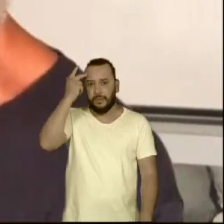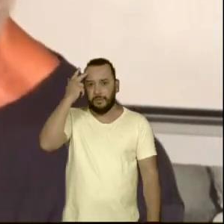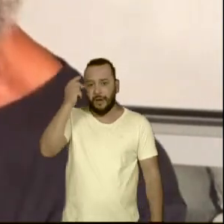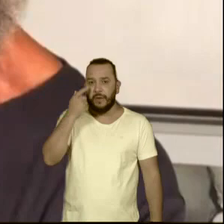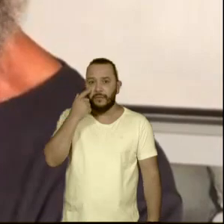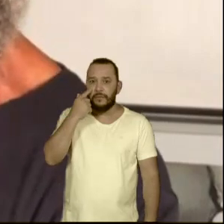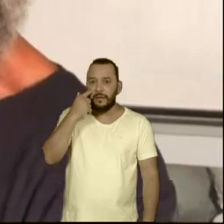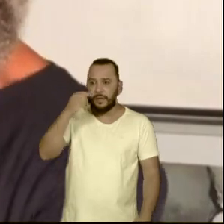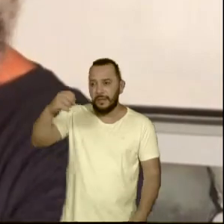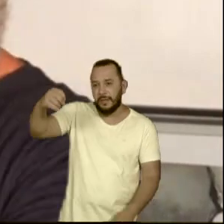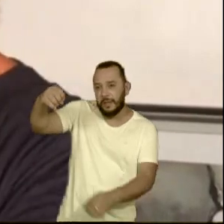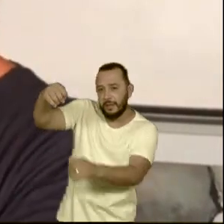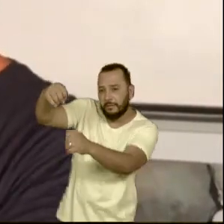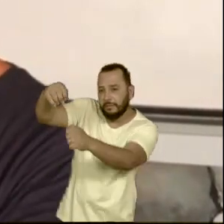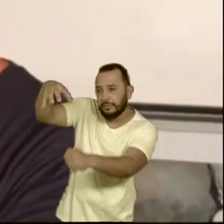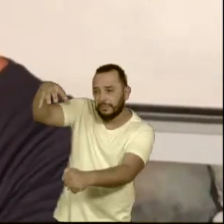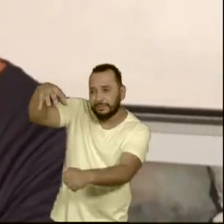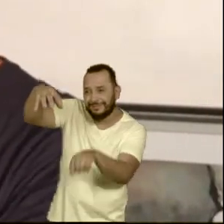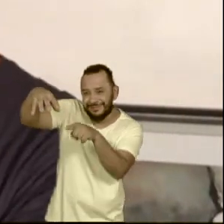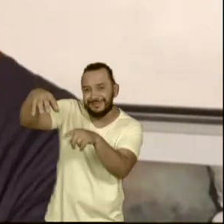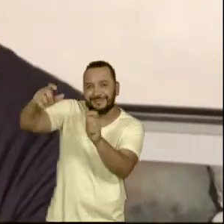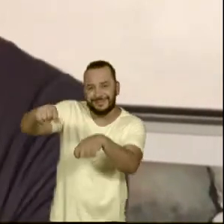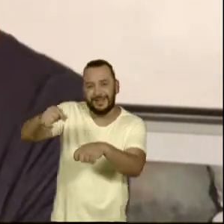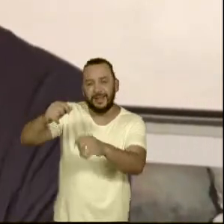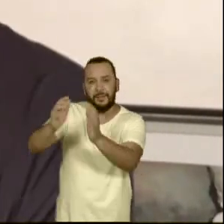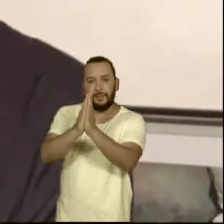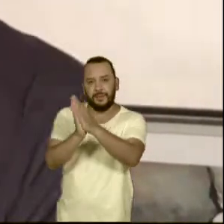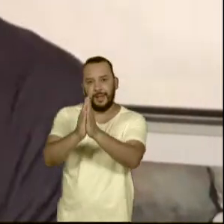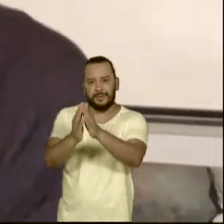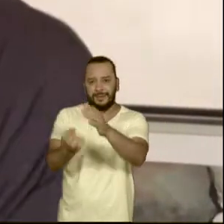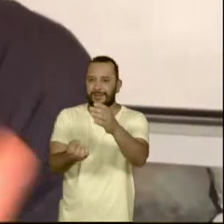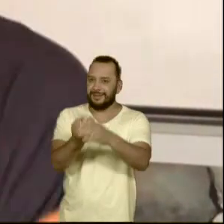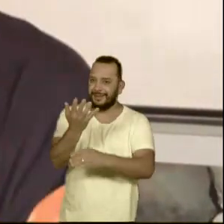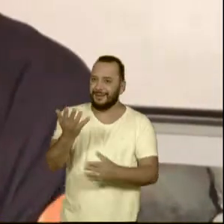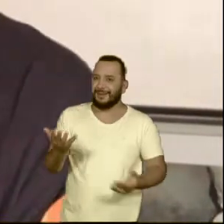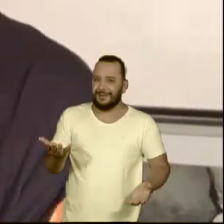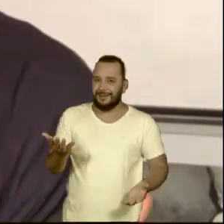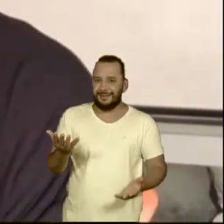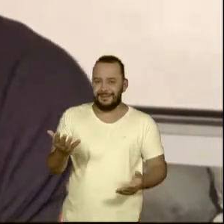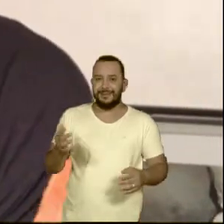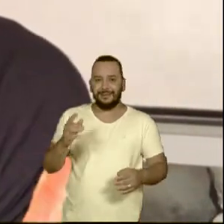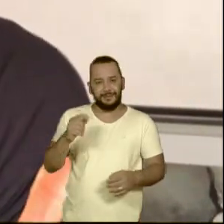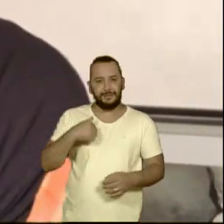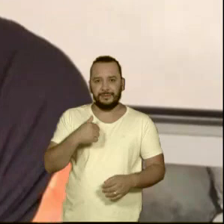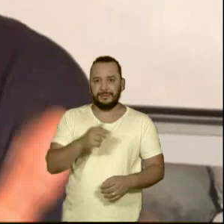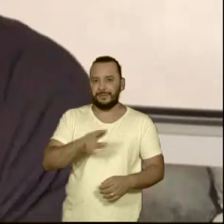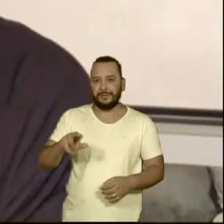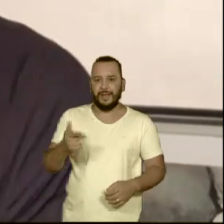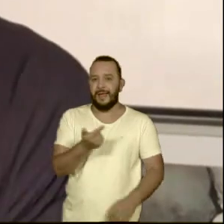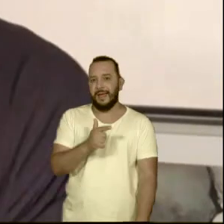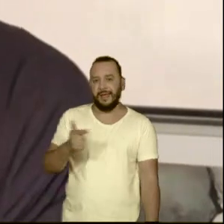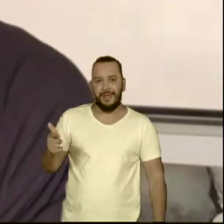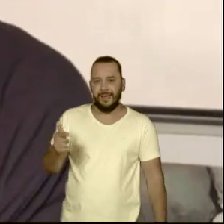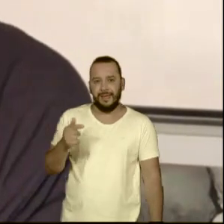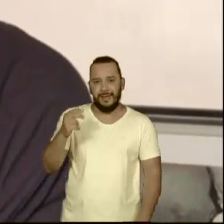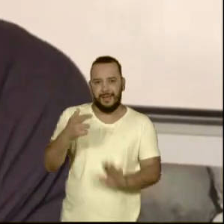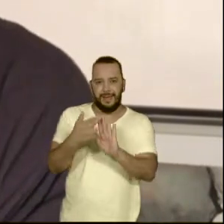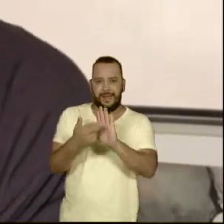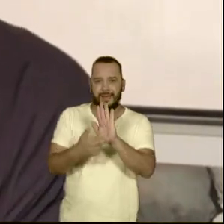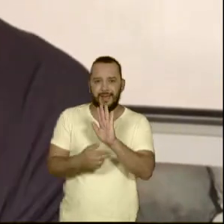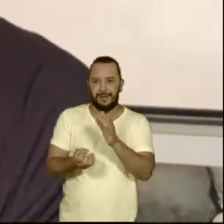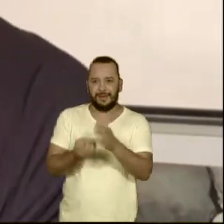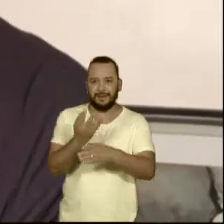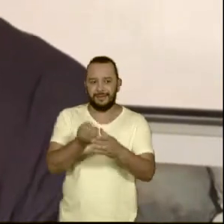abajur e falo hum, vira boneco fácil, tá? Então, não existe uma regra de criatividade. A criatividade pode ser até,